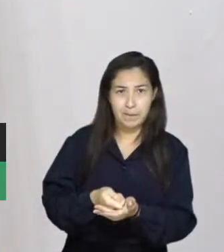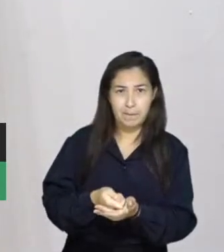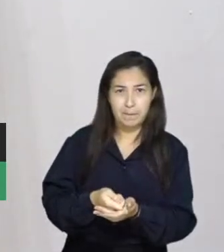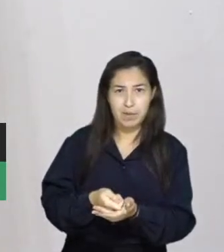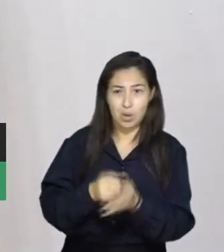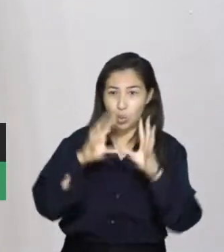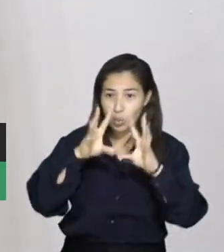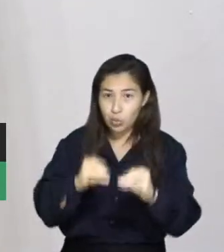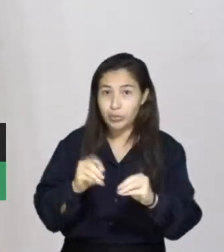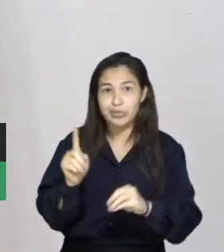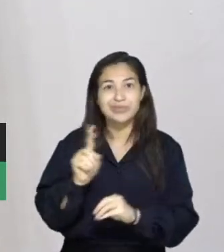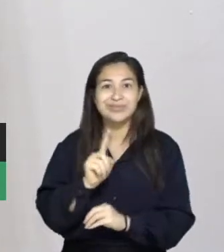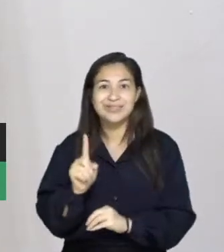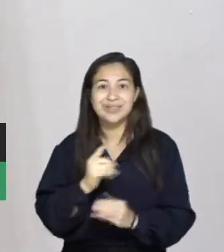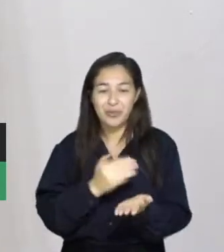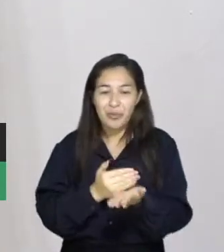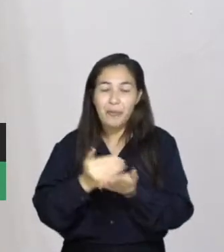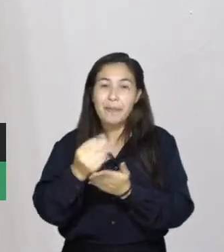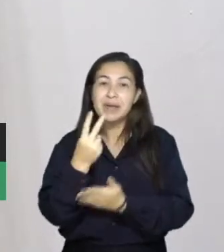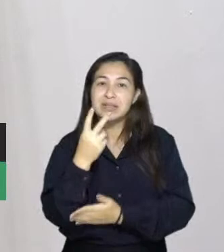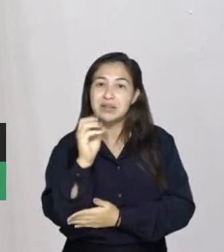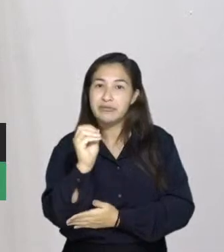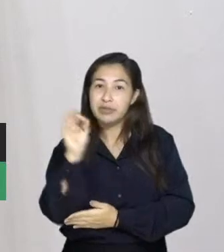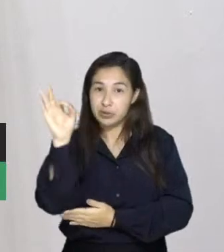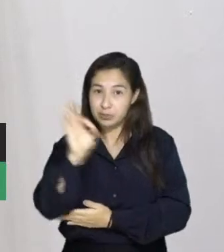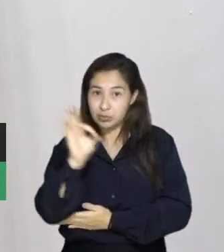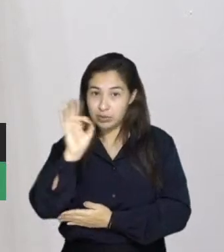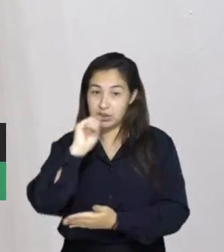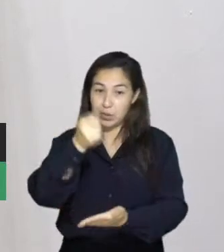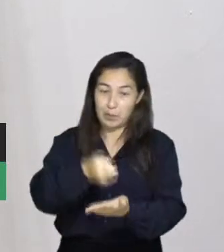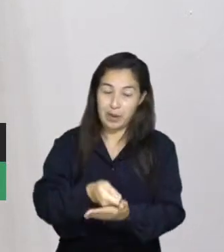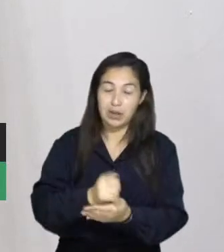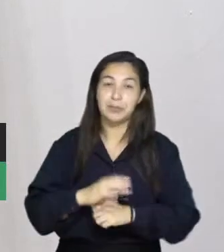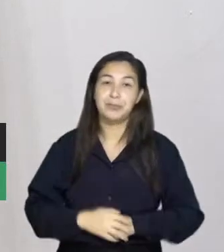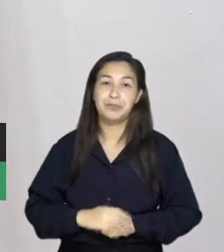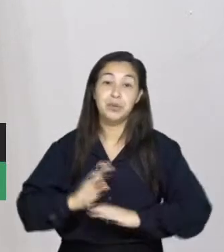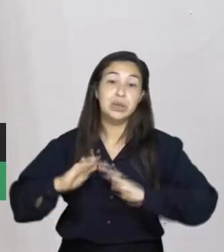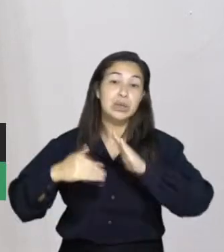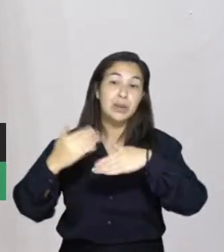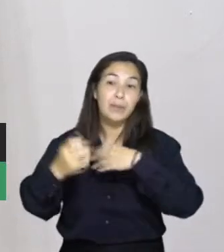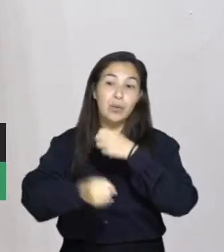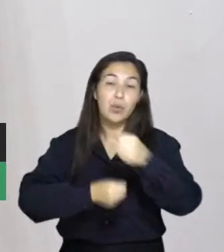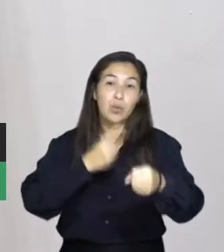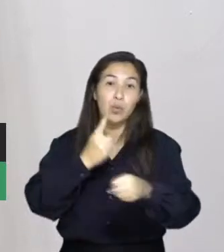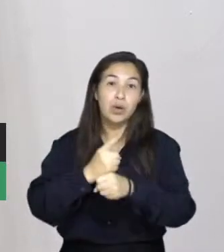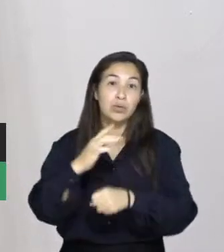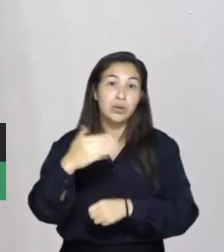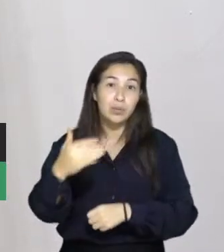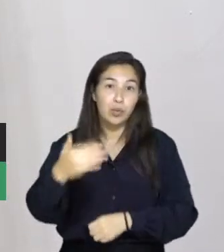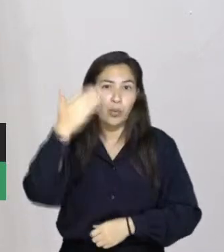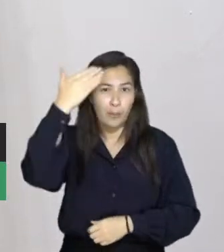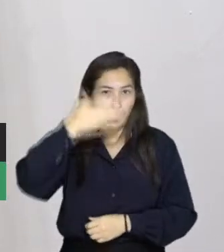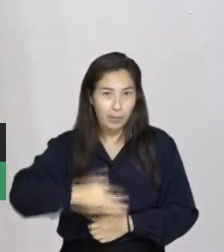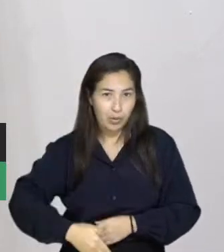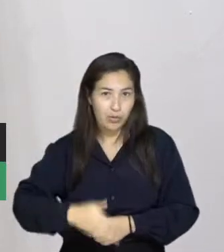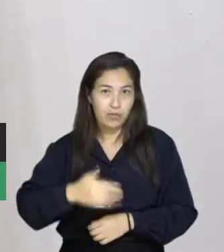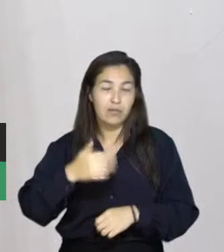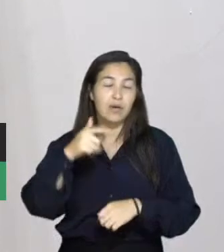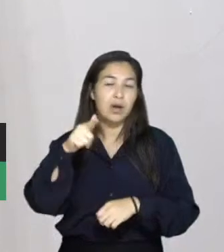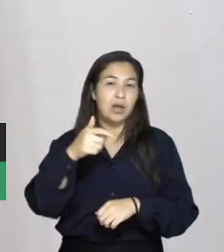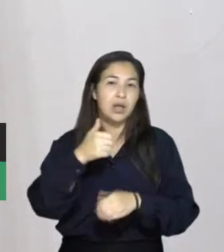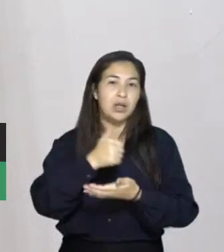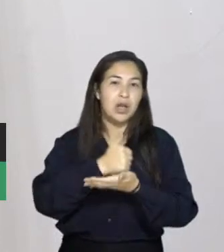ser pago uma entrada de 20% na aplicação, depois do primeiro ano comprovou que o remédio foi